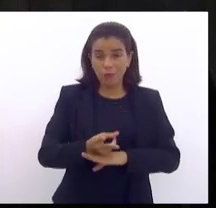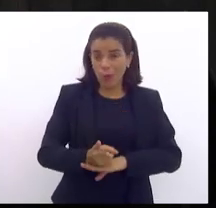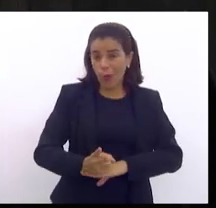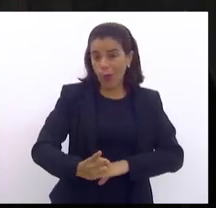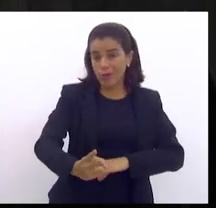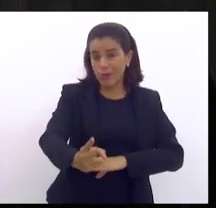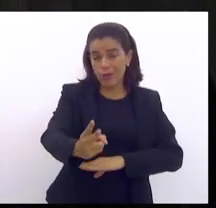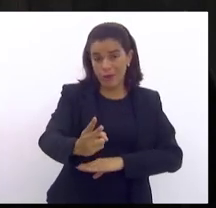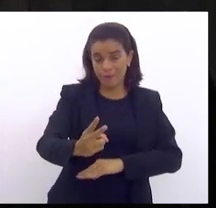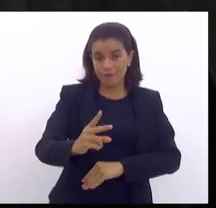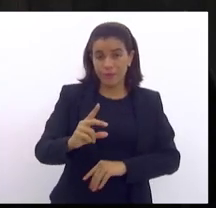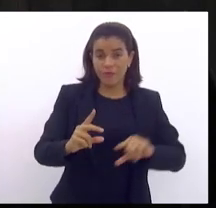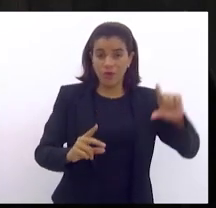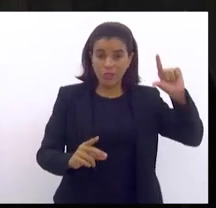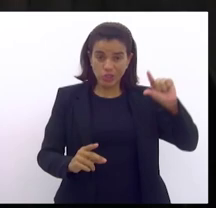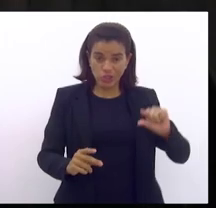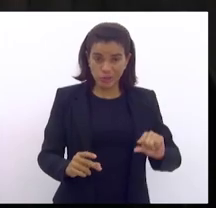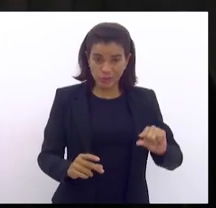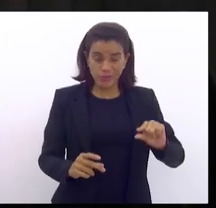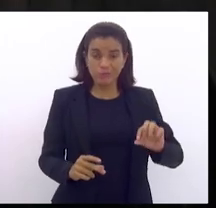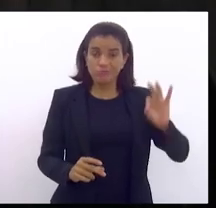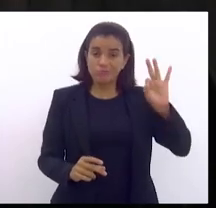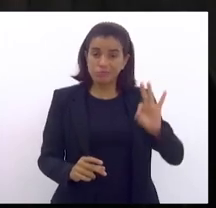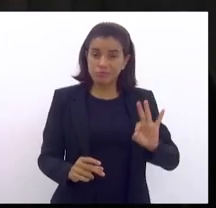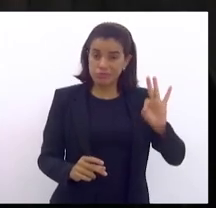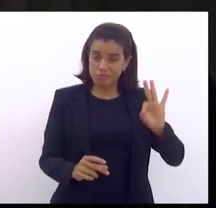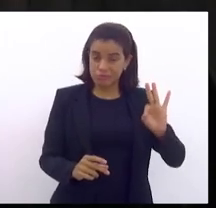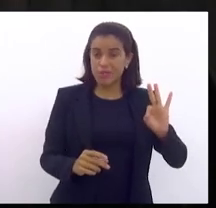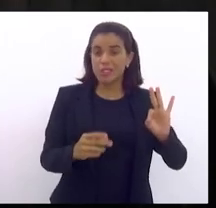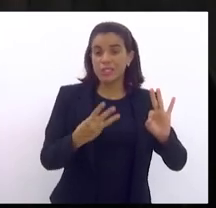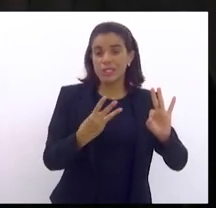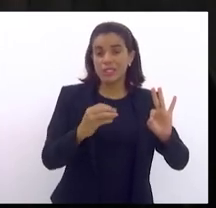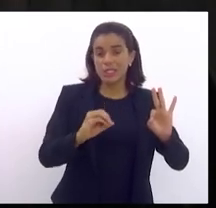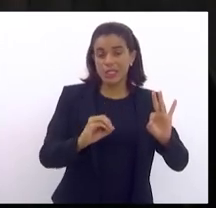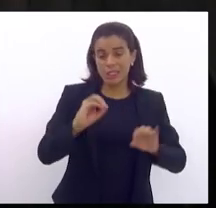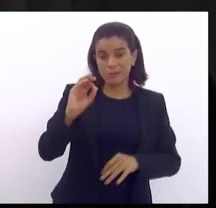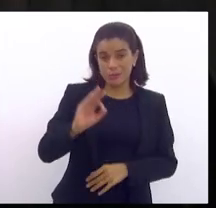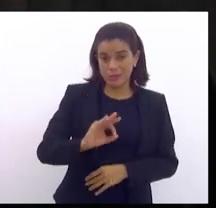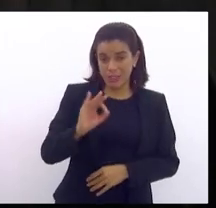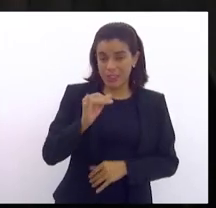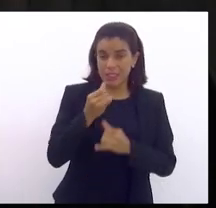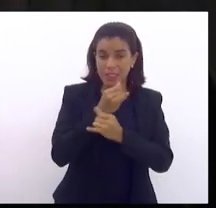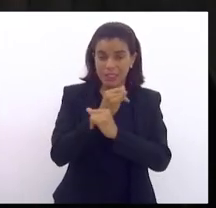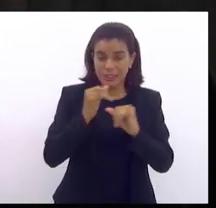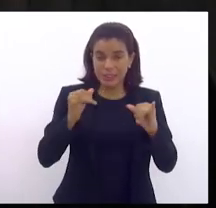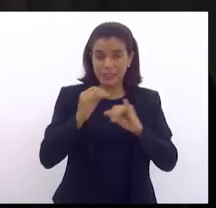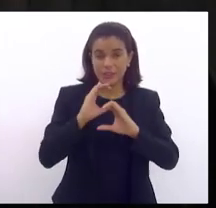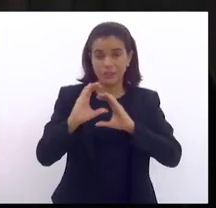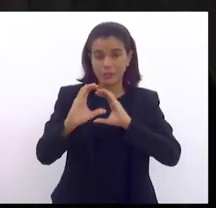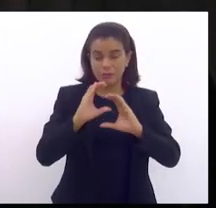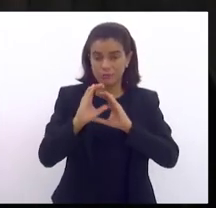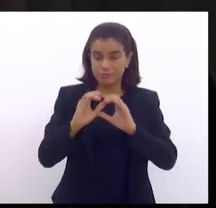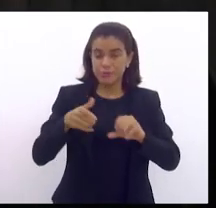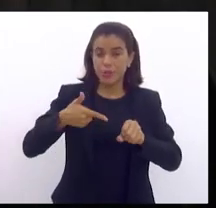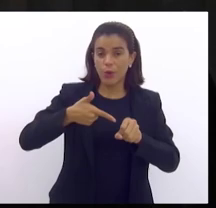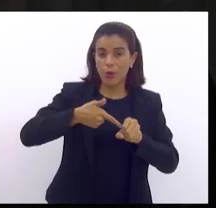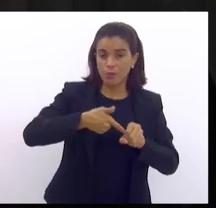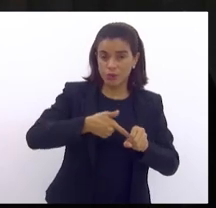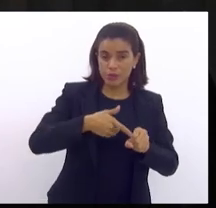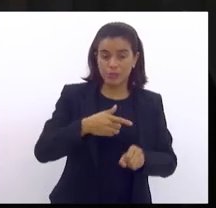foi a redução da alíquota base da ordem de 30% de energia, telecomunicações e combustível